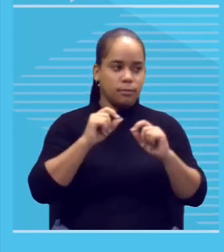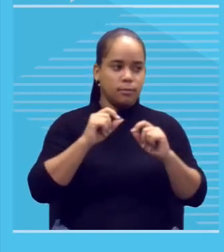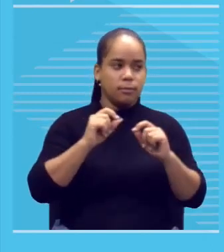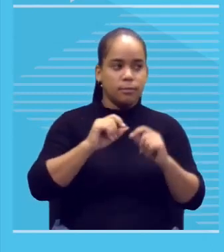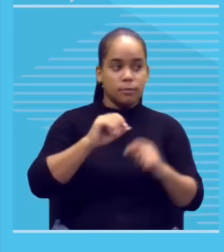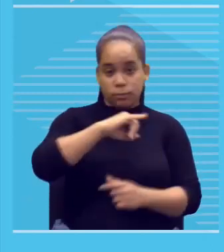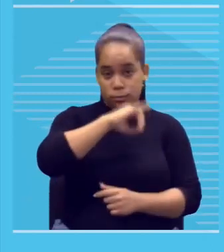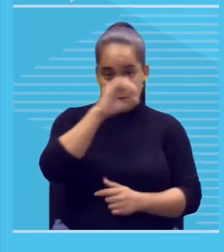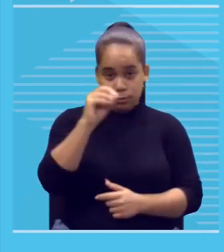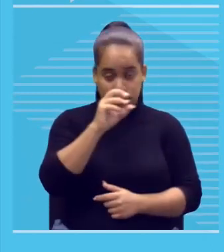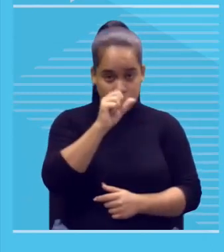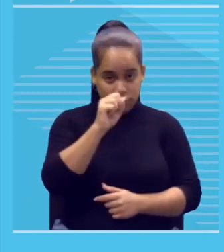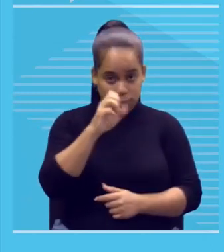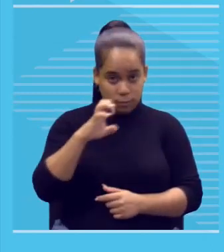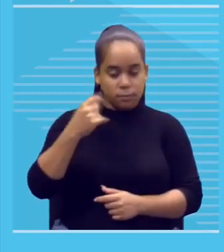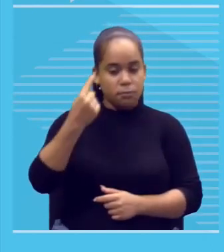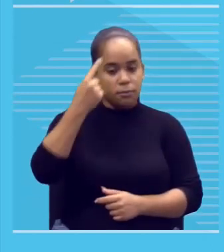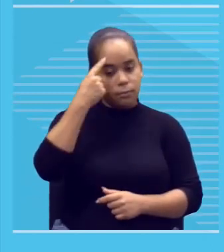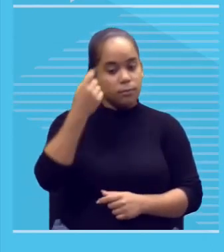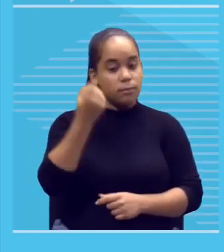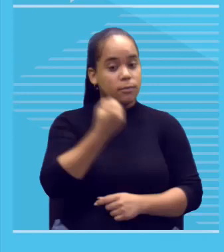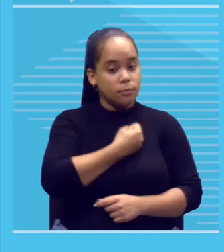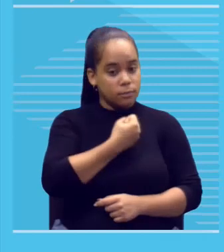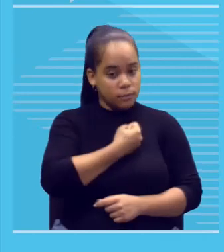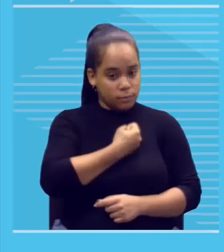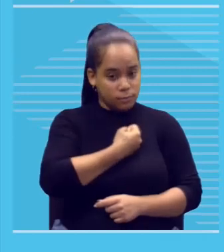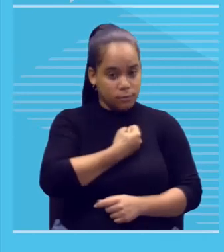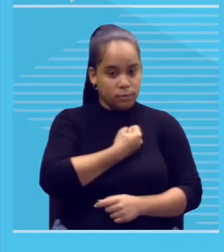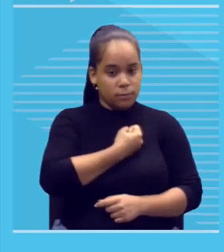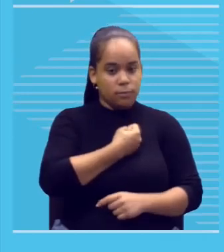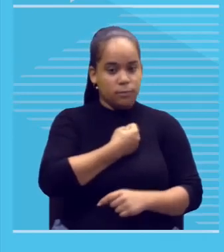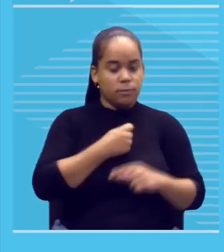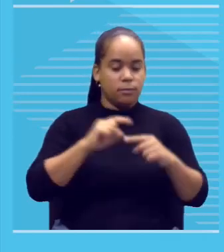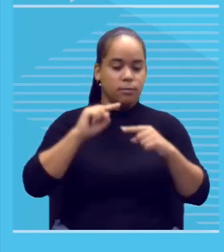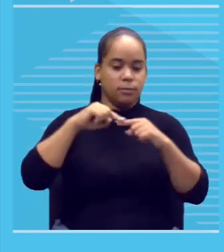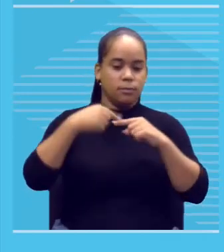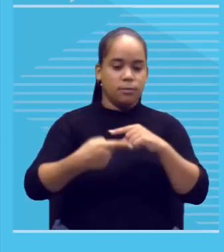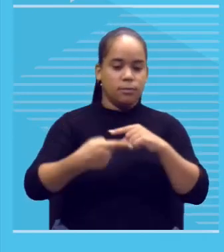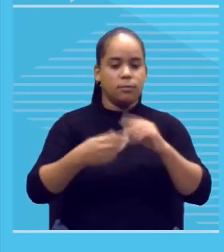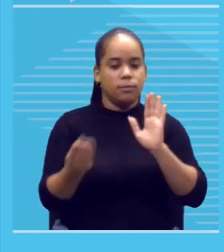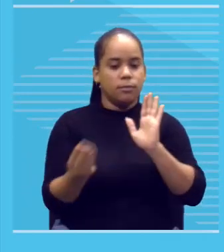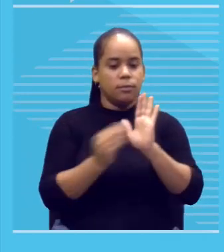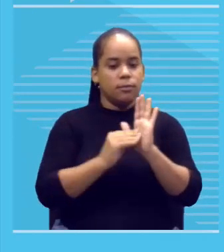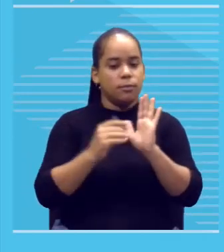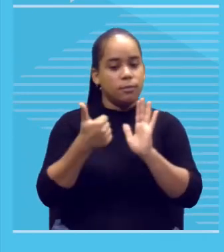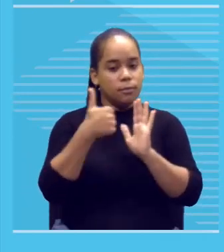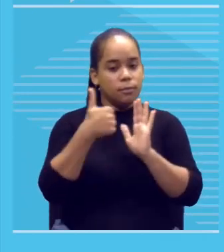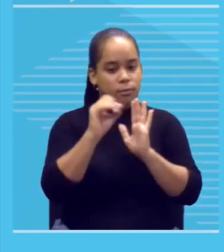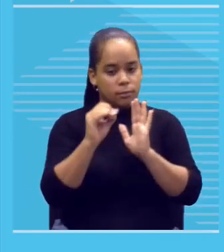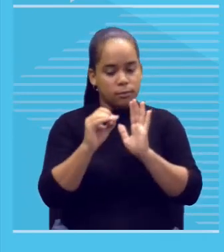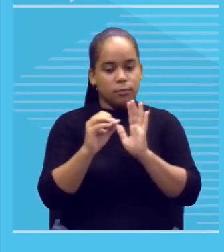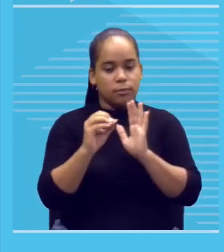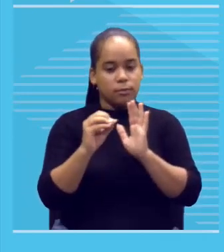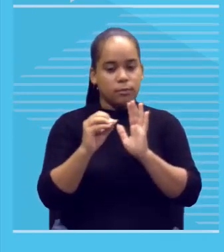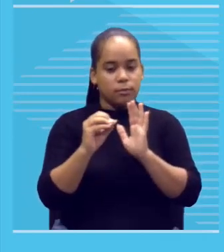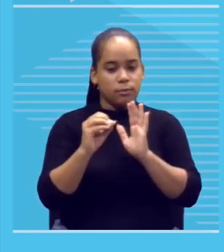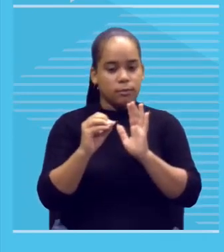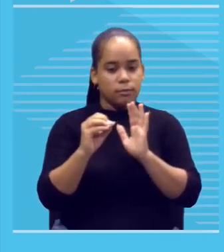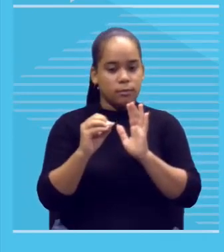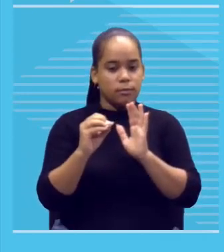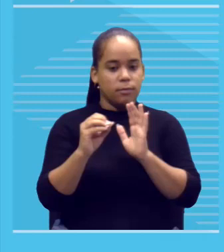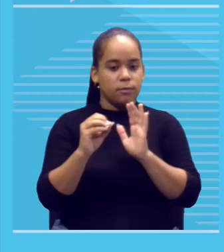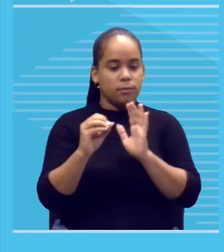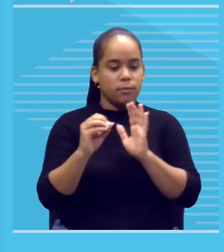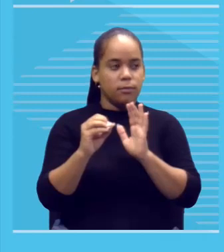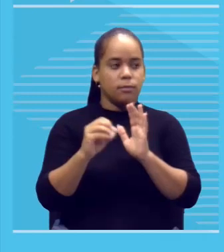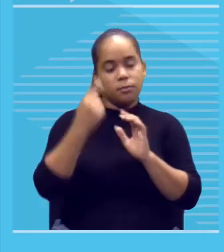em um número a seguir adicionou-lhe 10 aquela jogada né pense o número